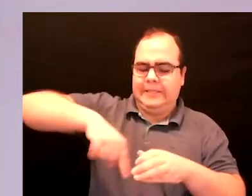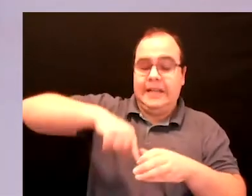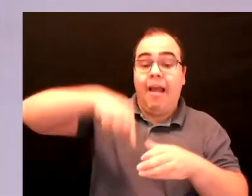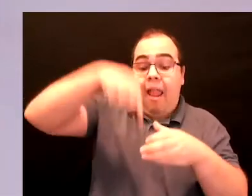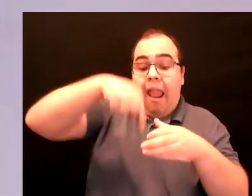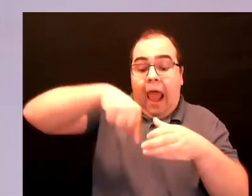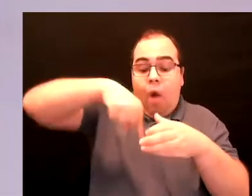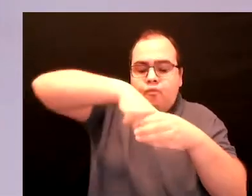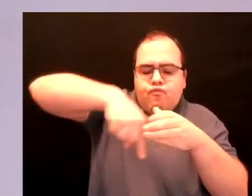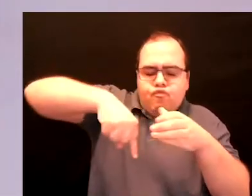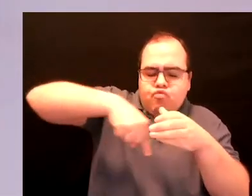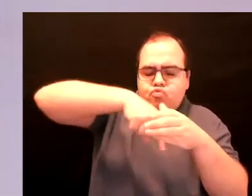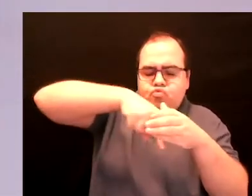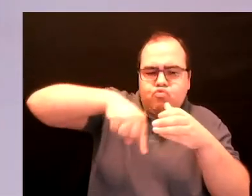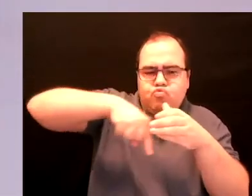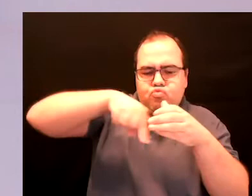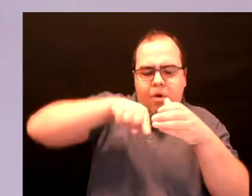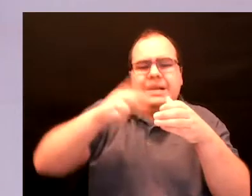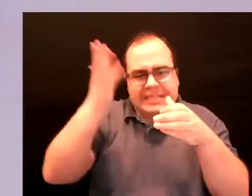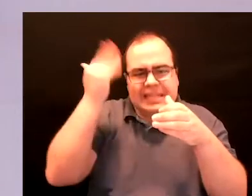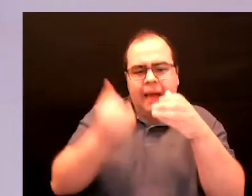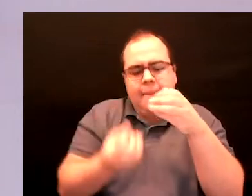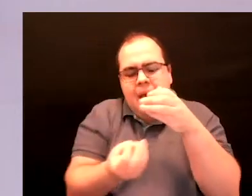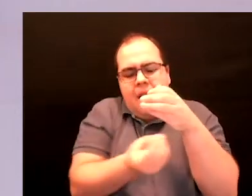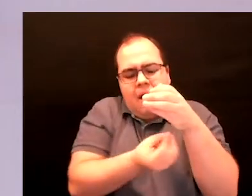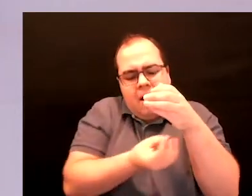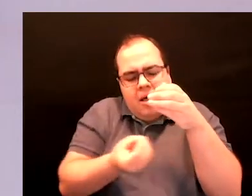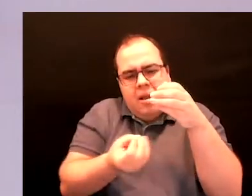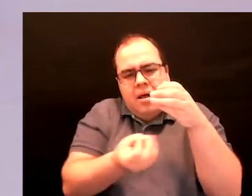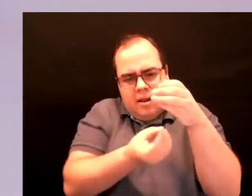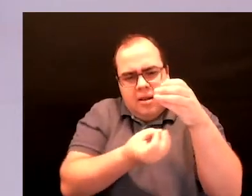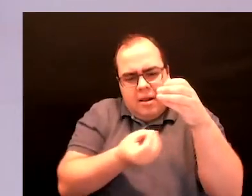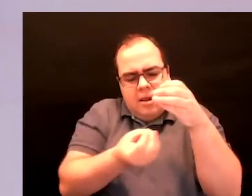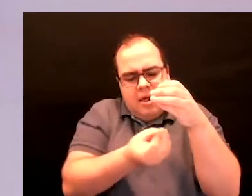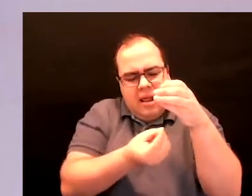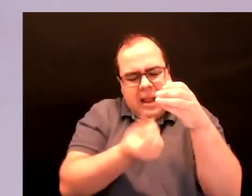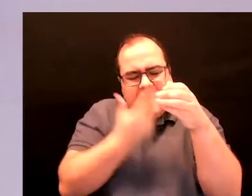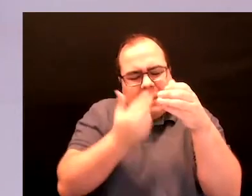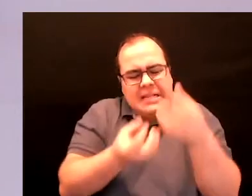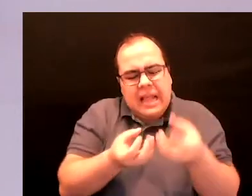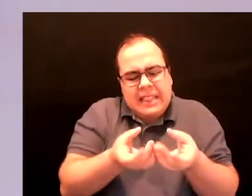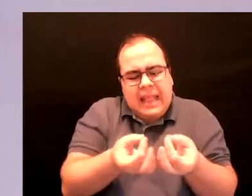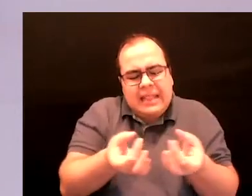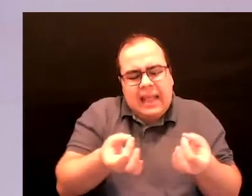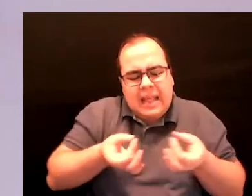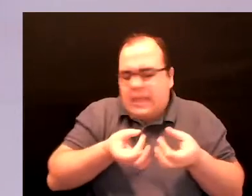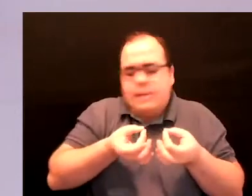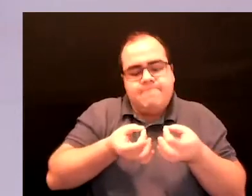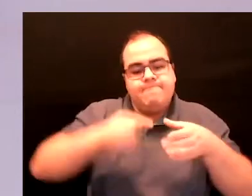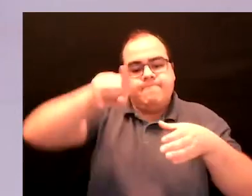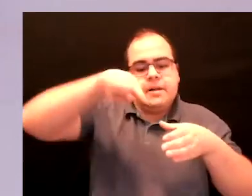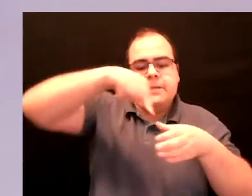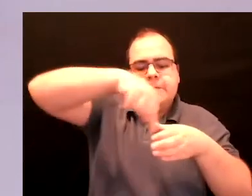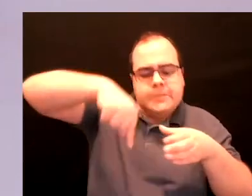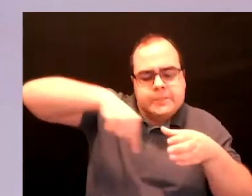Mexe bem lá no fundo para pegar todo o pó que possa ter ficado grudado ali.